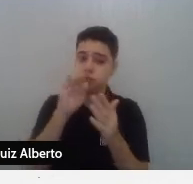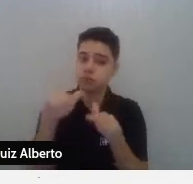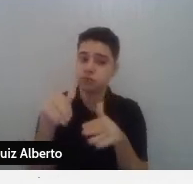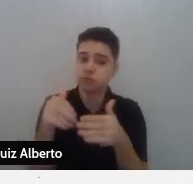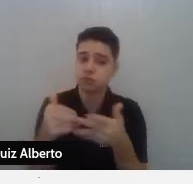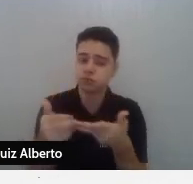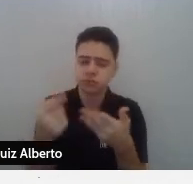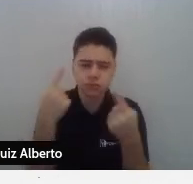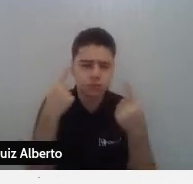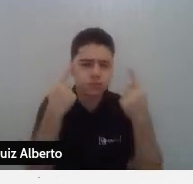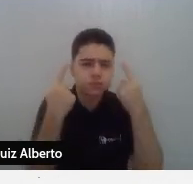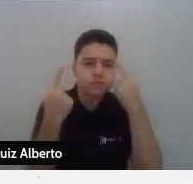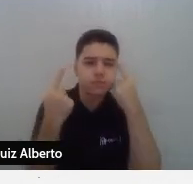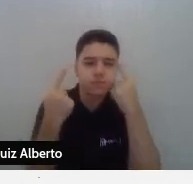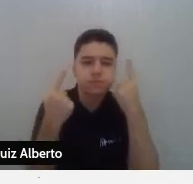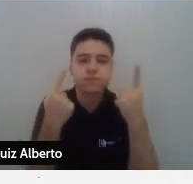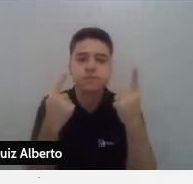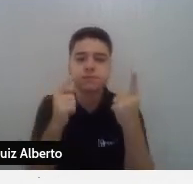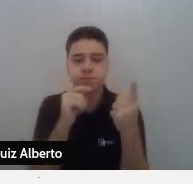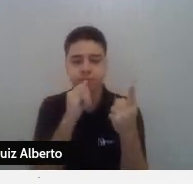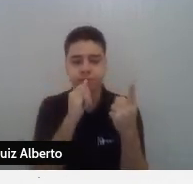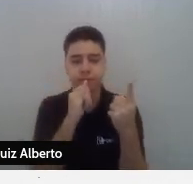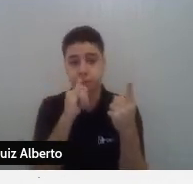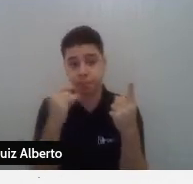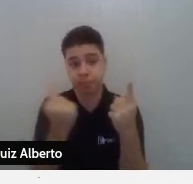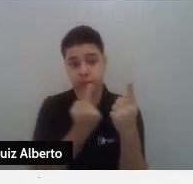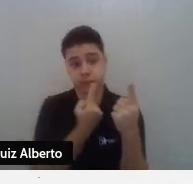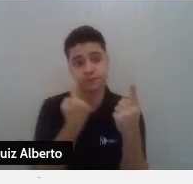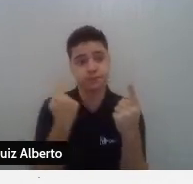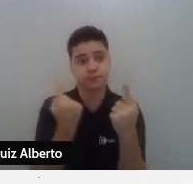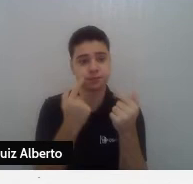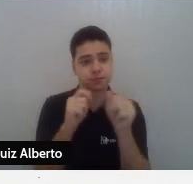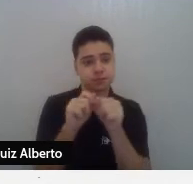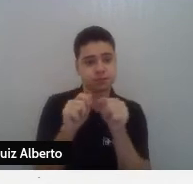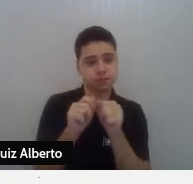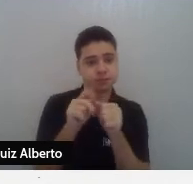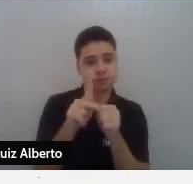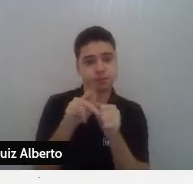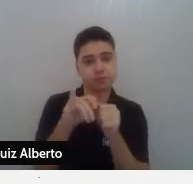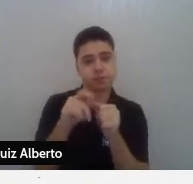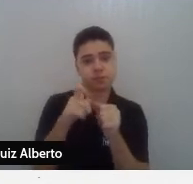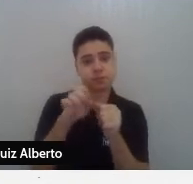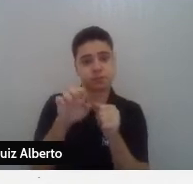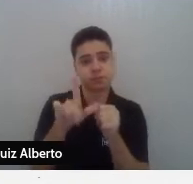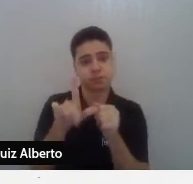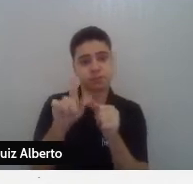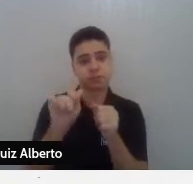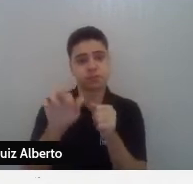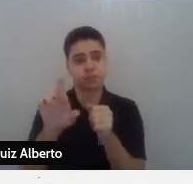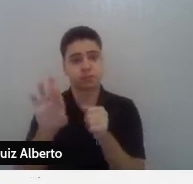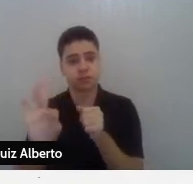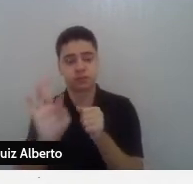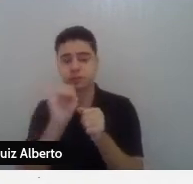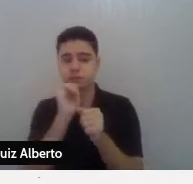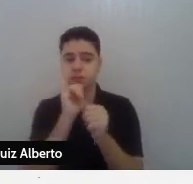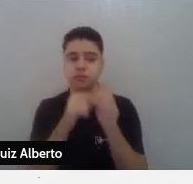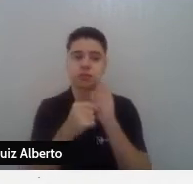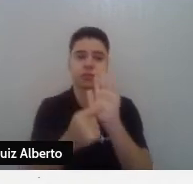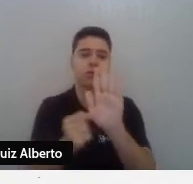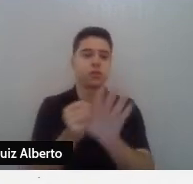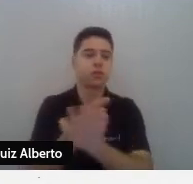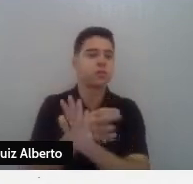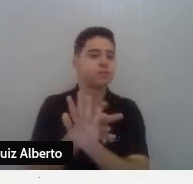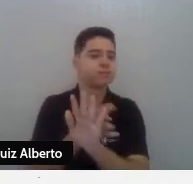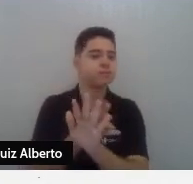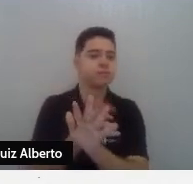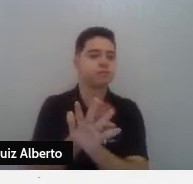A ideia da gente fazer o pixel art é poder trazer vários temas. Então,